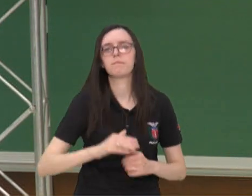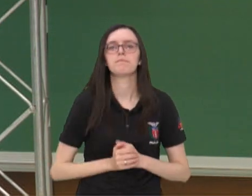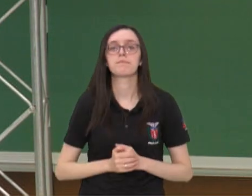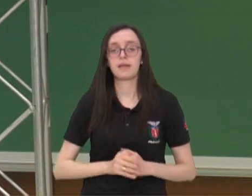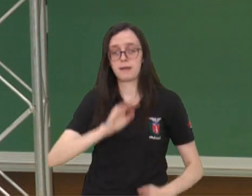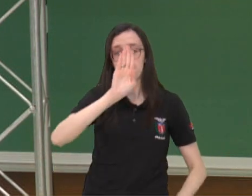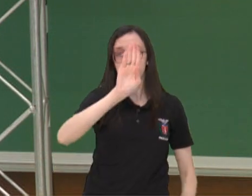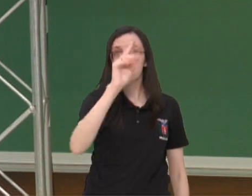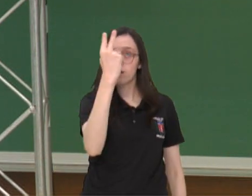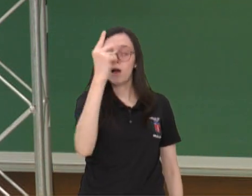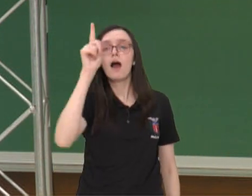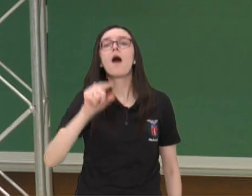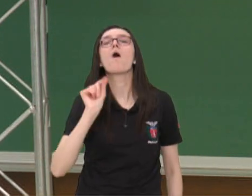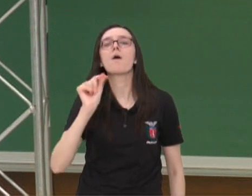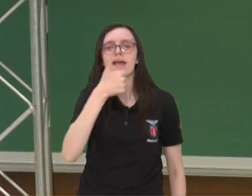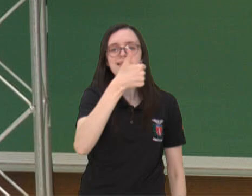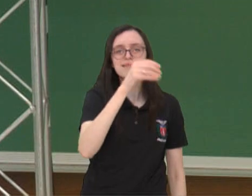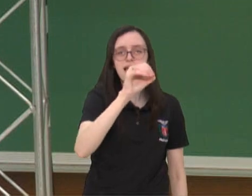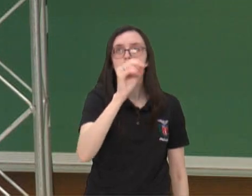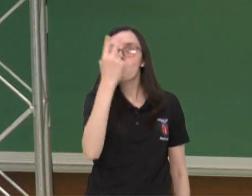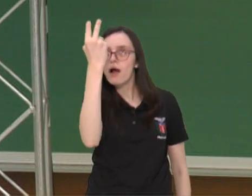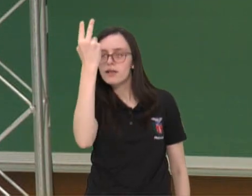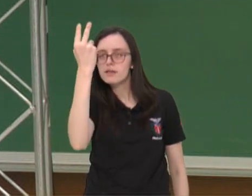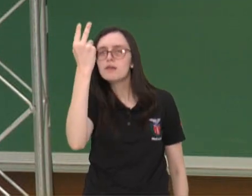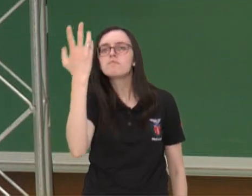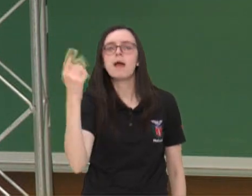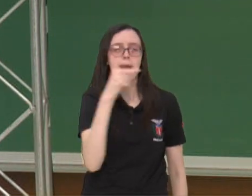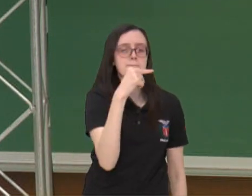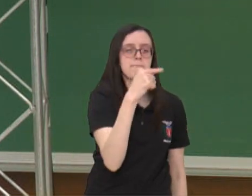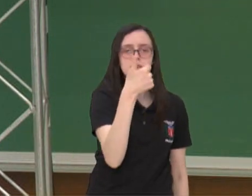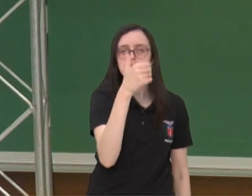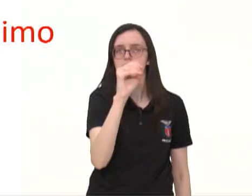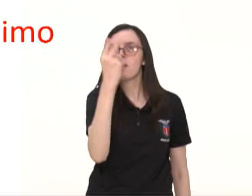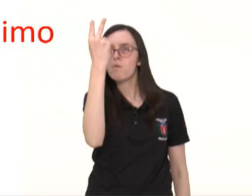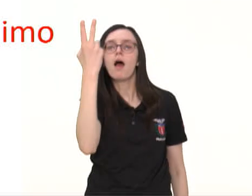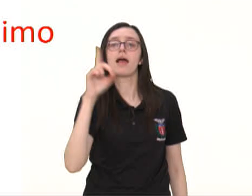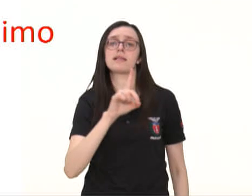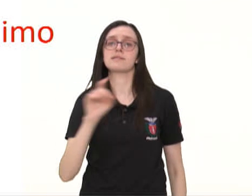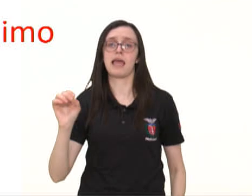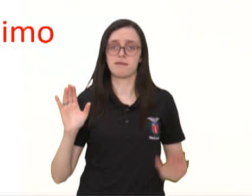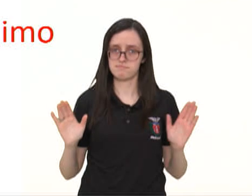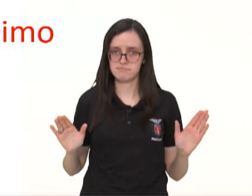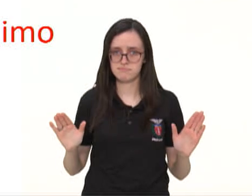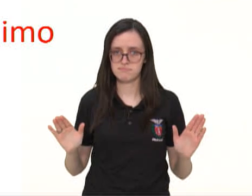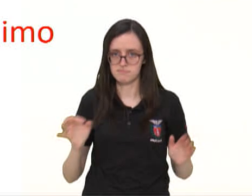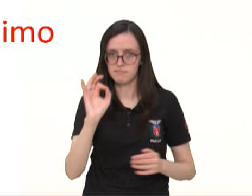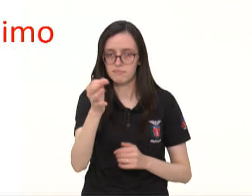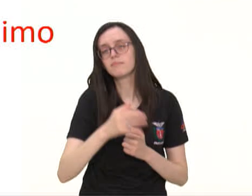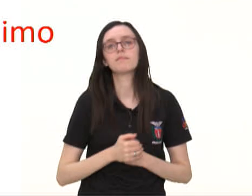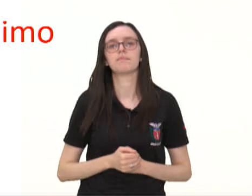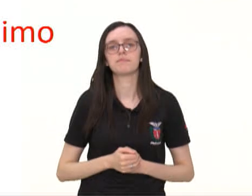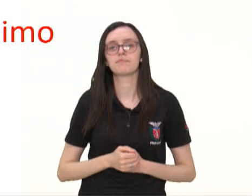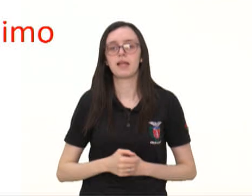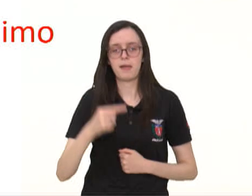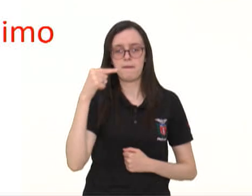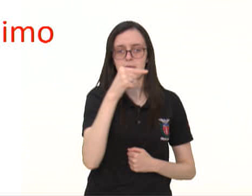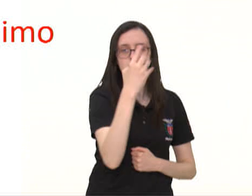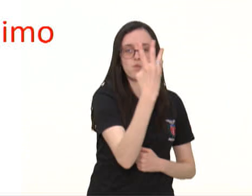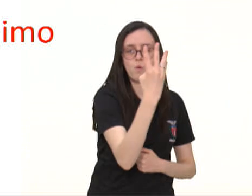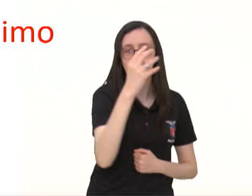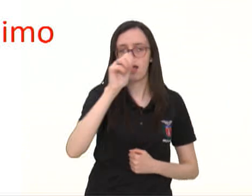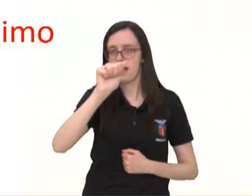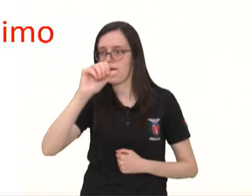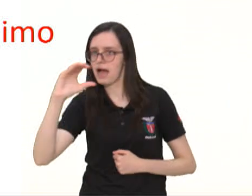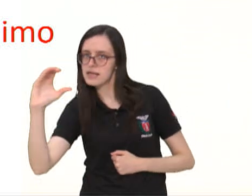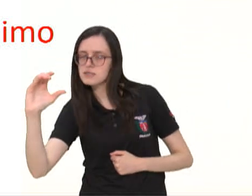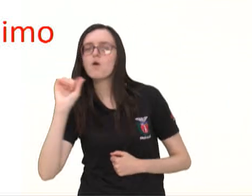B ao quadrado é 10 ao quadrado. 10 ao quadrado menos 10 ao quadrado são 100. Menos 4 vezes A vezes